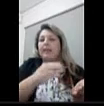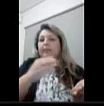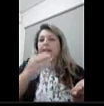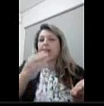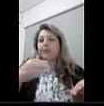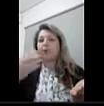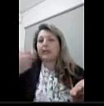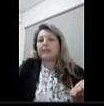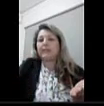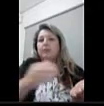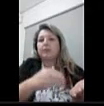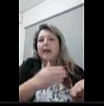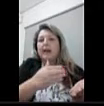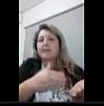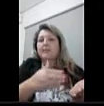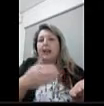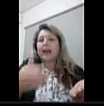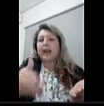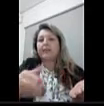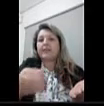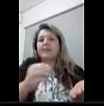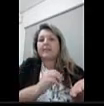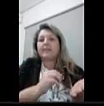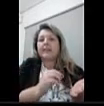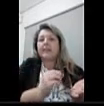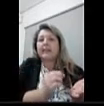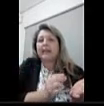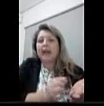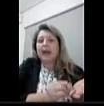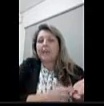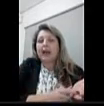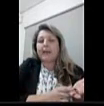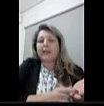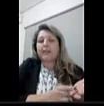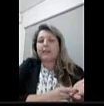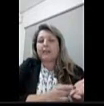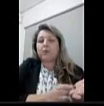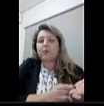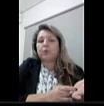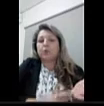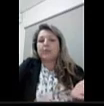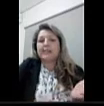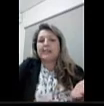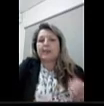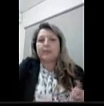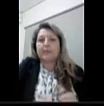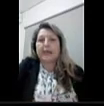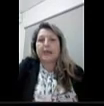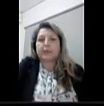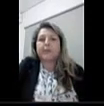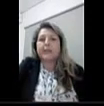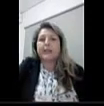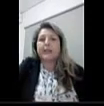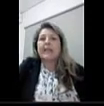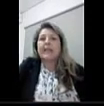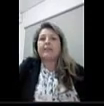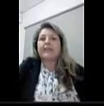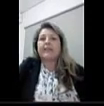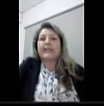ela vai procurando as palavras, né, a partir do uso desse alfabeto.